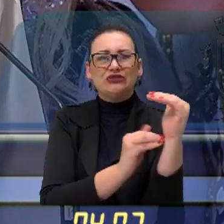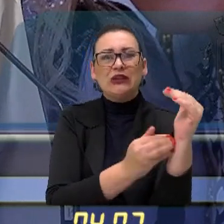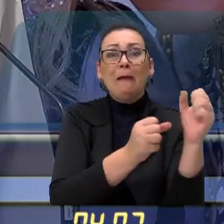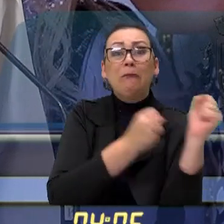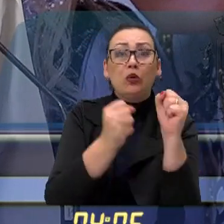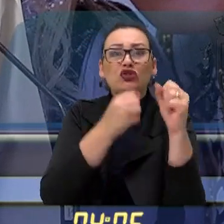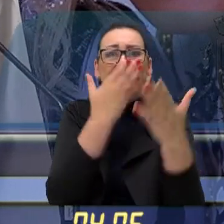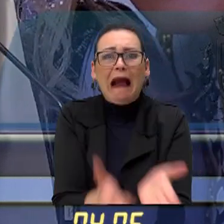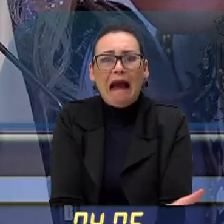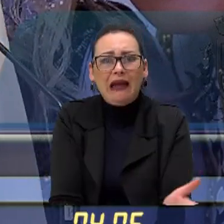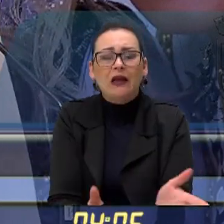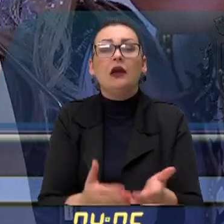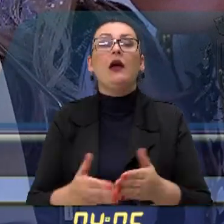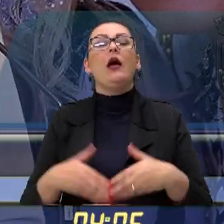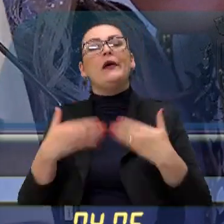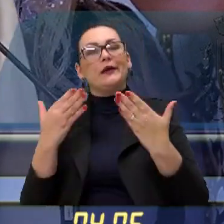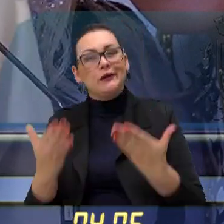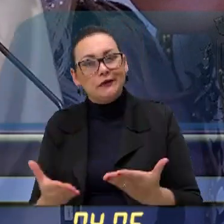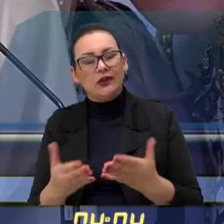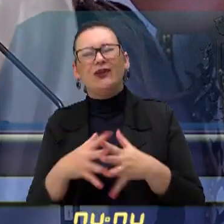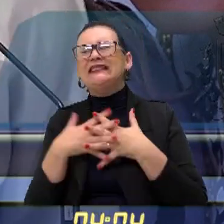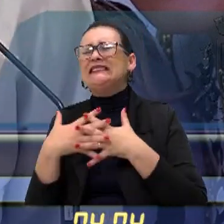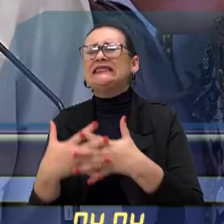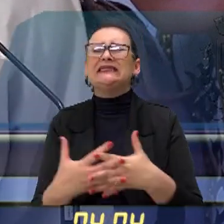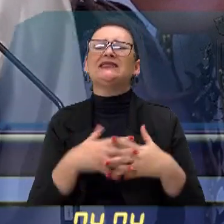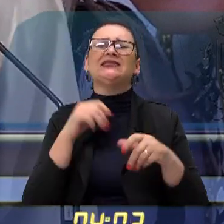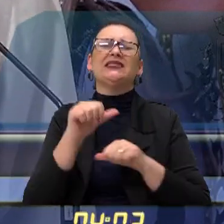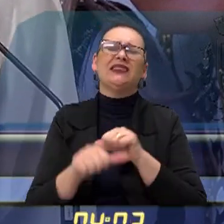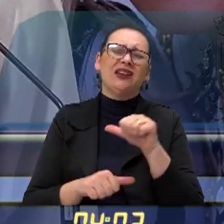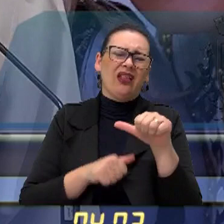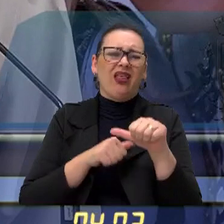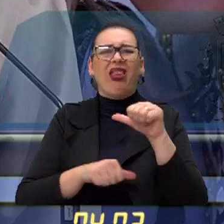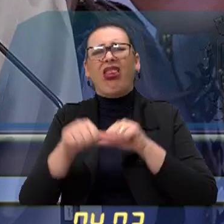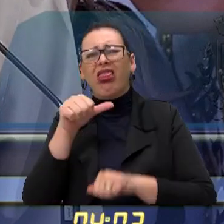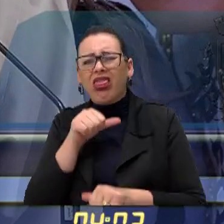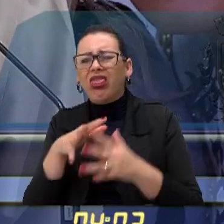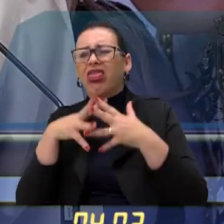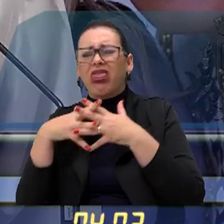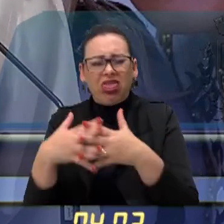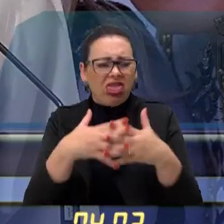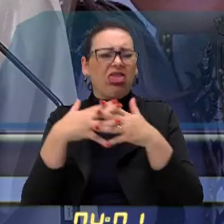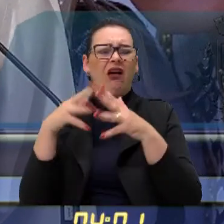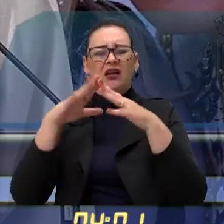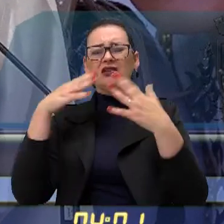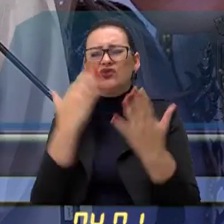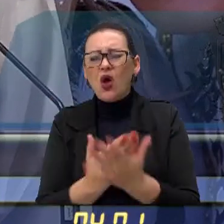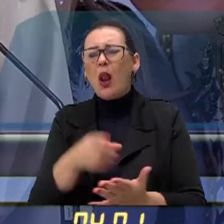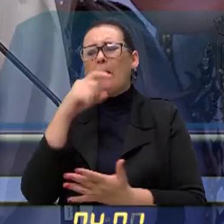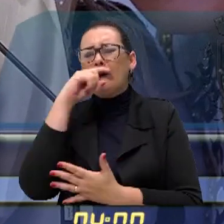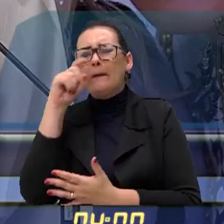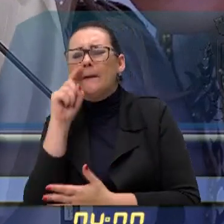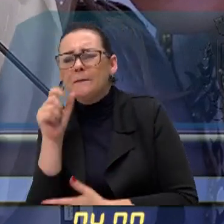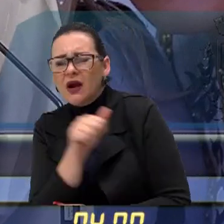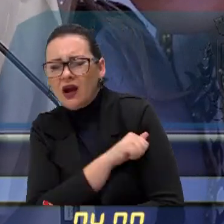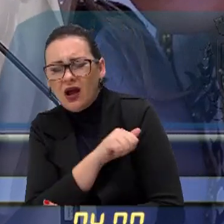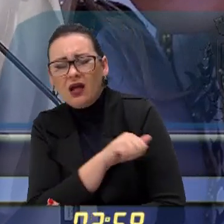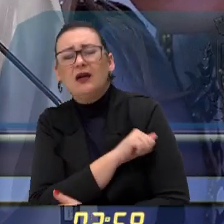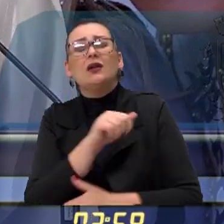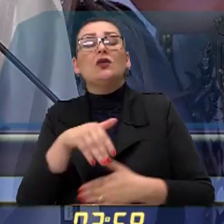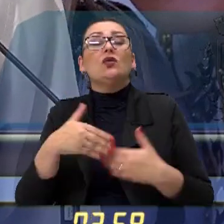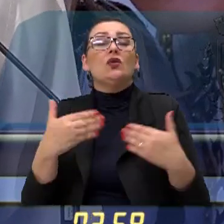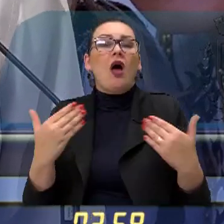ruir. E trouxe um transtorno enorme para a comunidade escolar, para os alunos, para os pais.